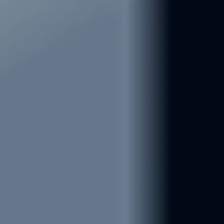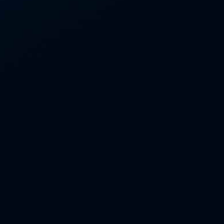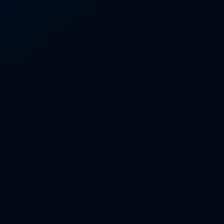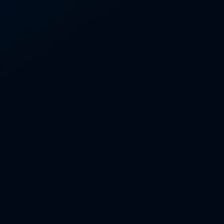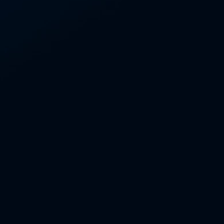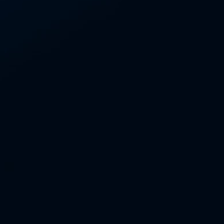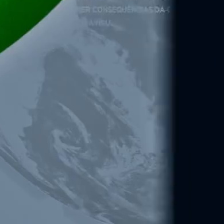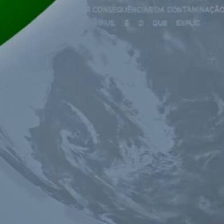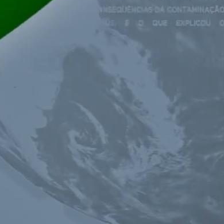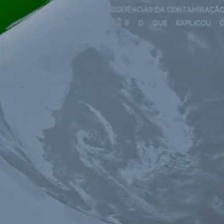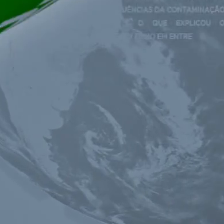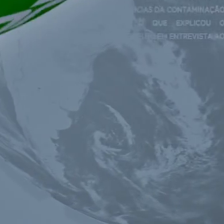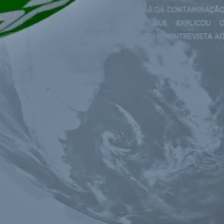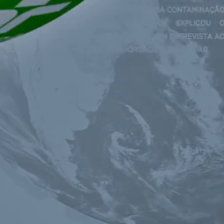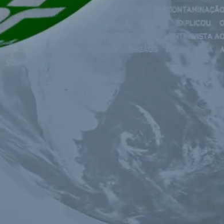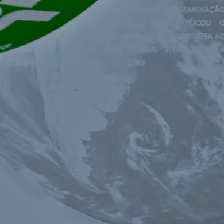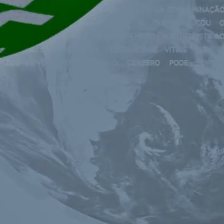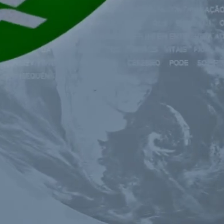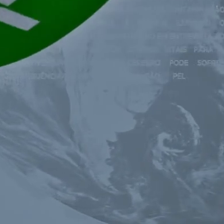se